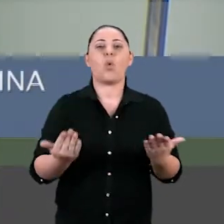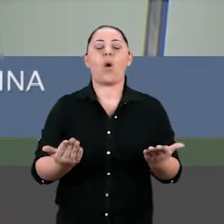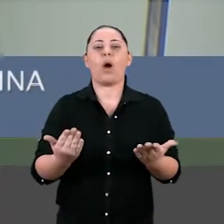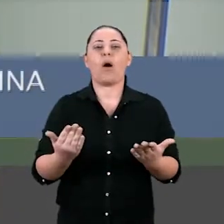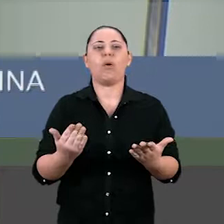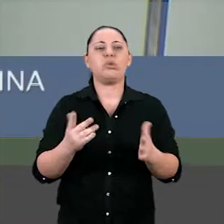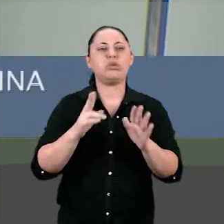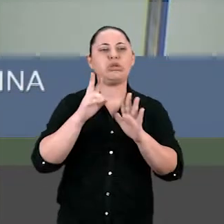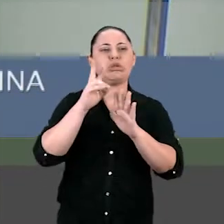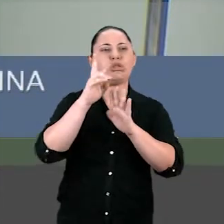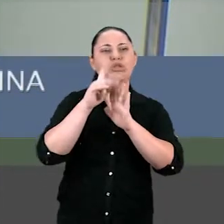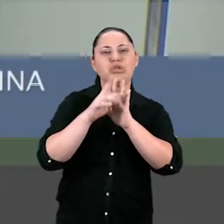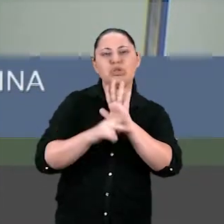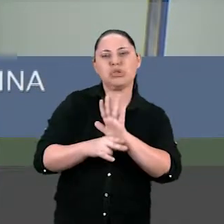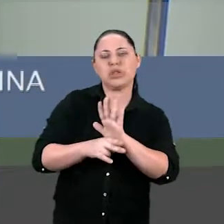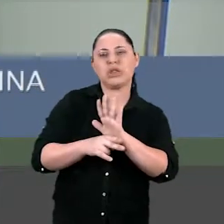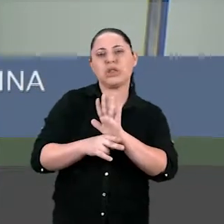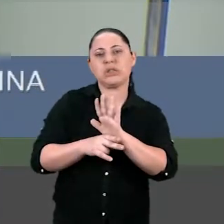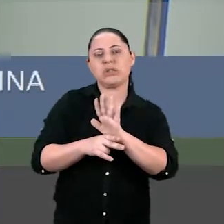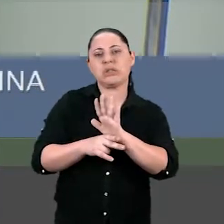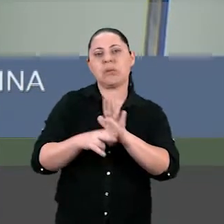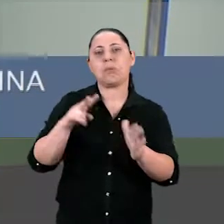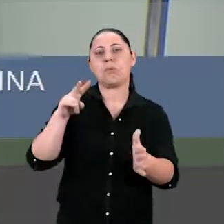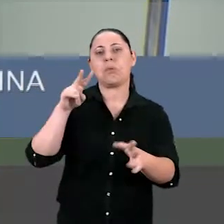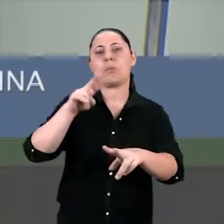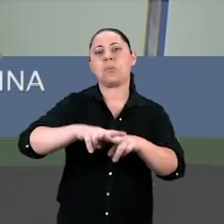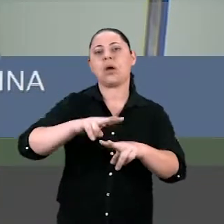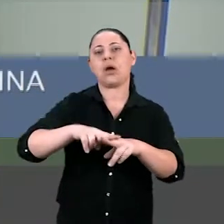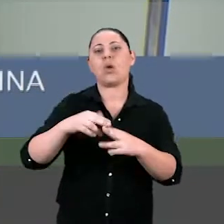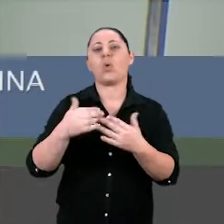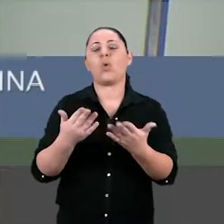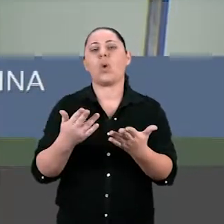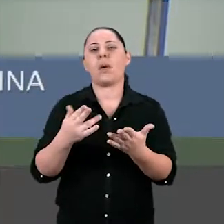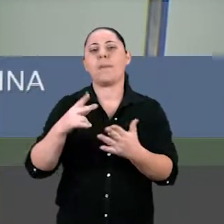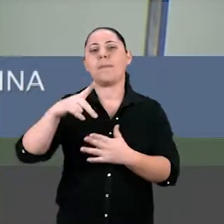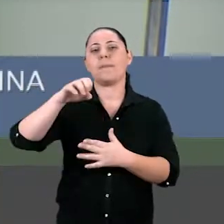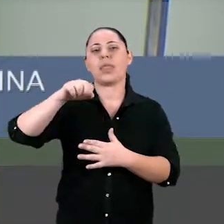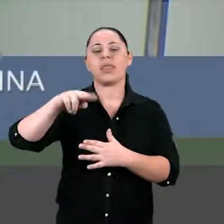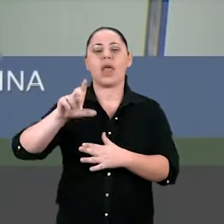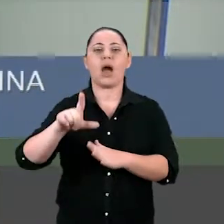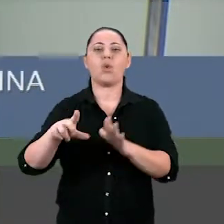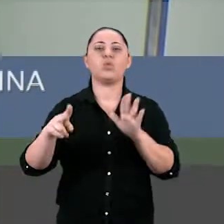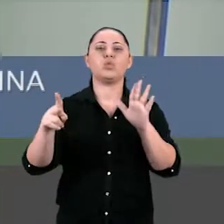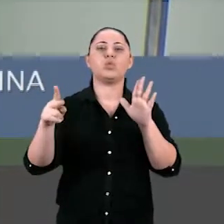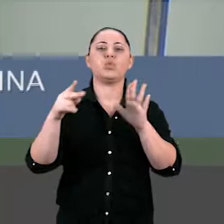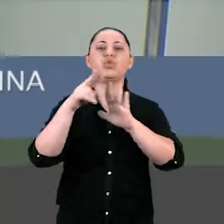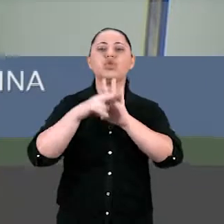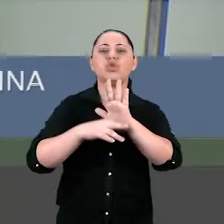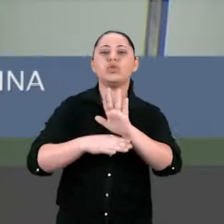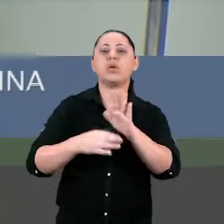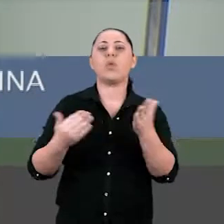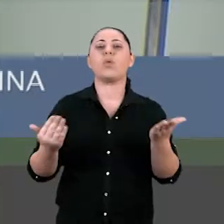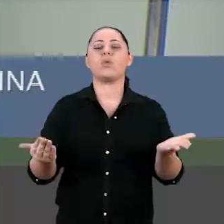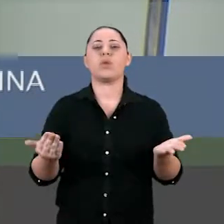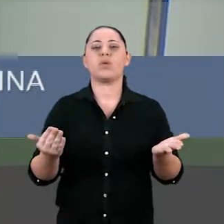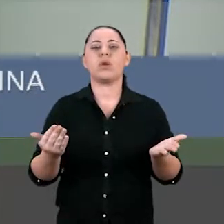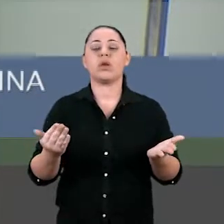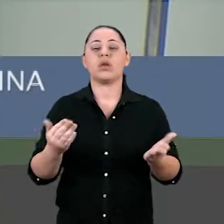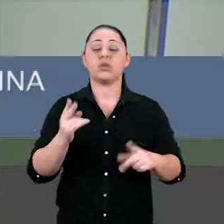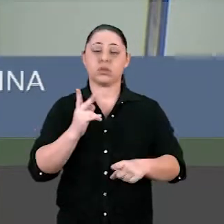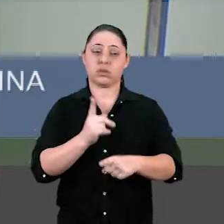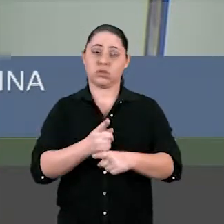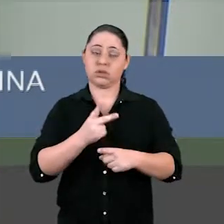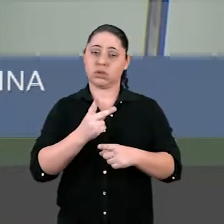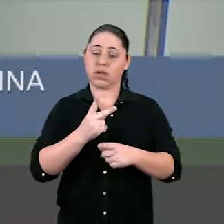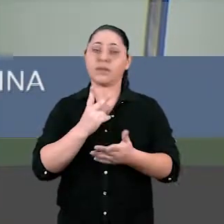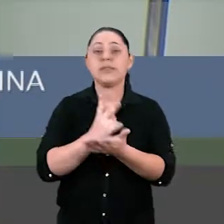tipos penais a partir da legislação. Um ponto de vista nos diz que todas as vezes que eu tenho um tipo